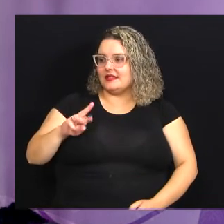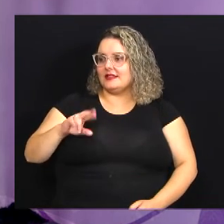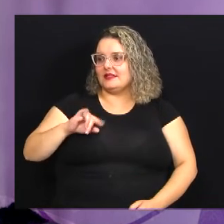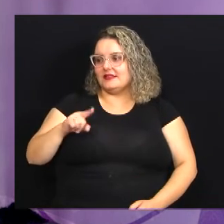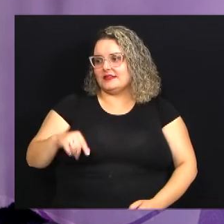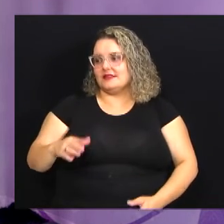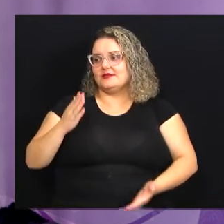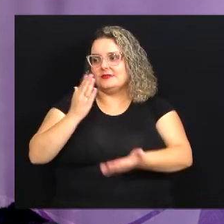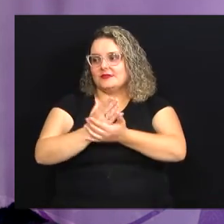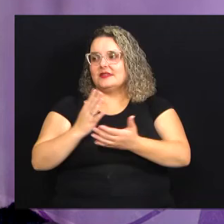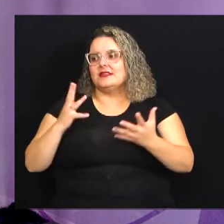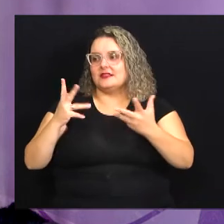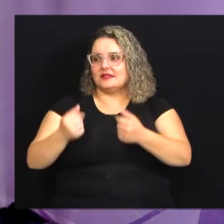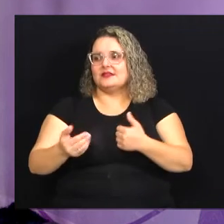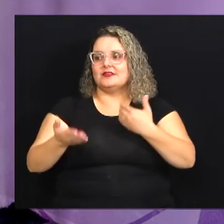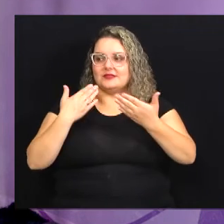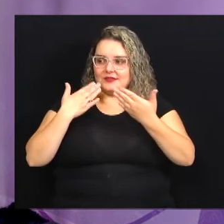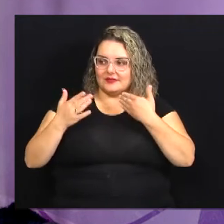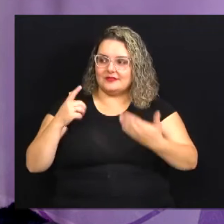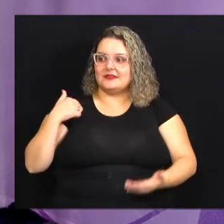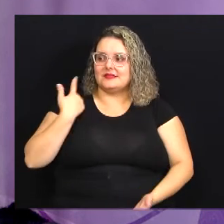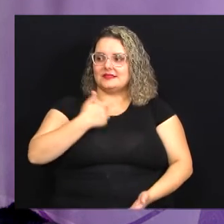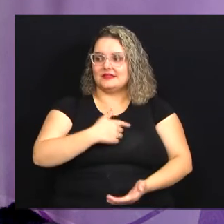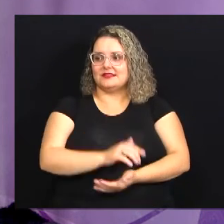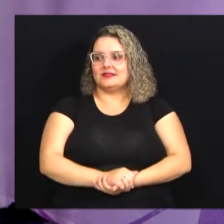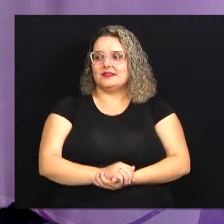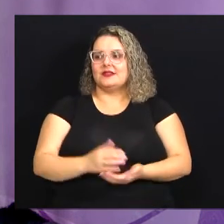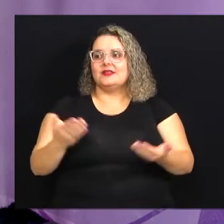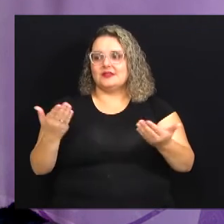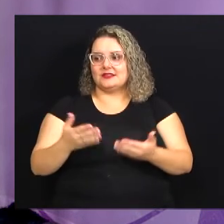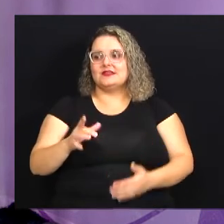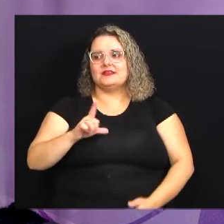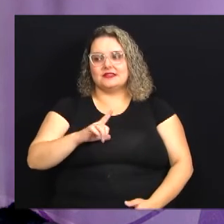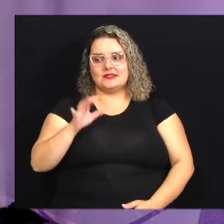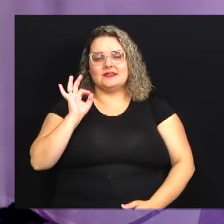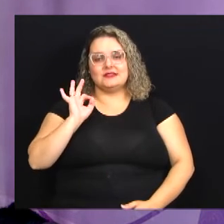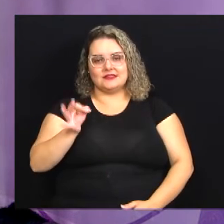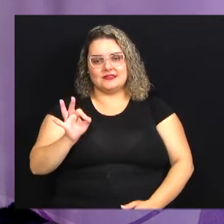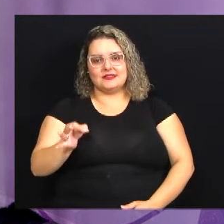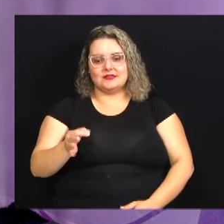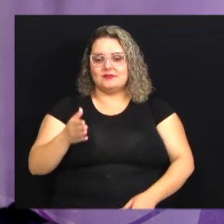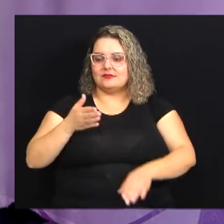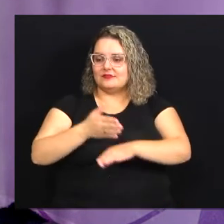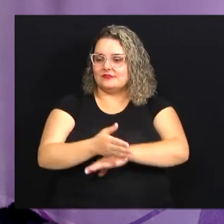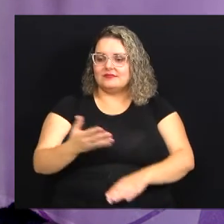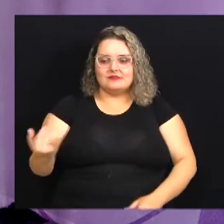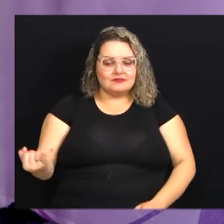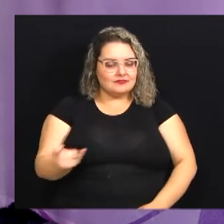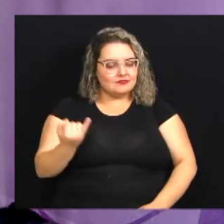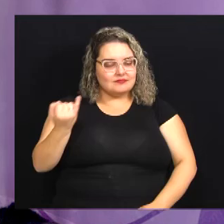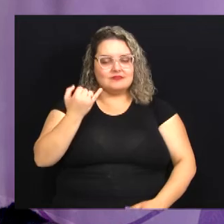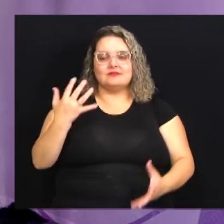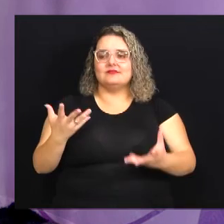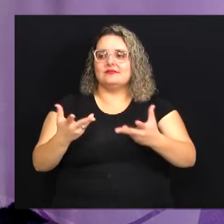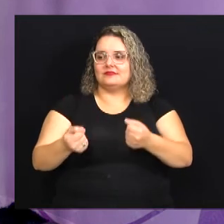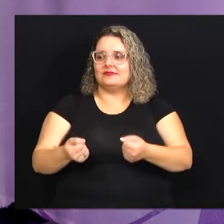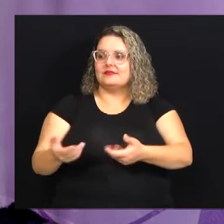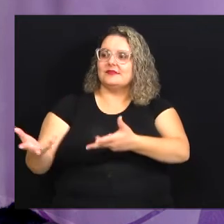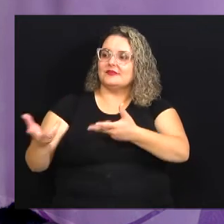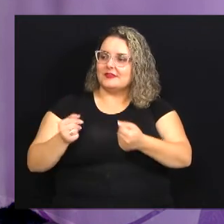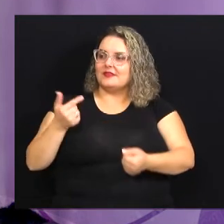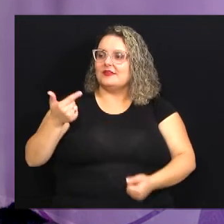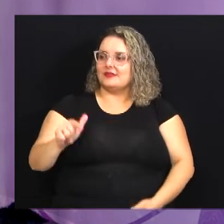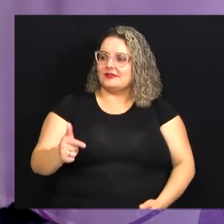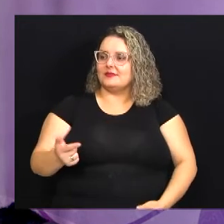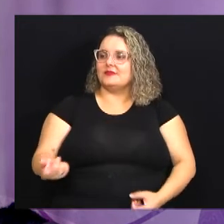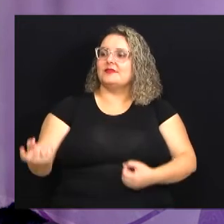muito obrigada por parar tudo e falar com a gente hoje. Tenha certeza que foi uma participação muito rica e fica